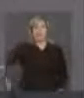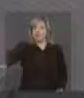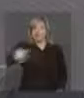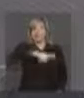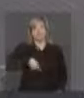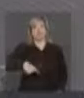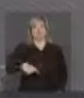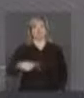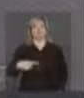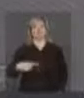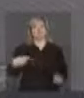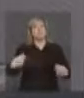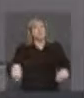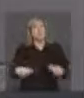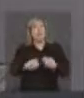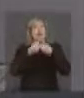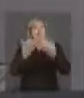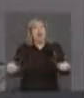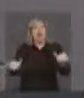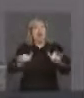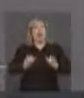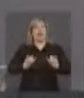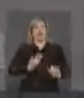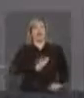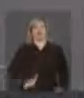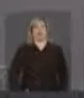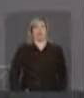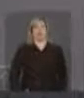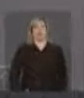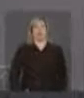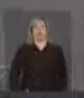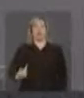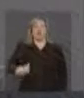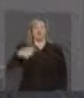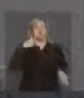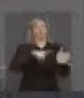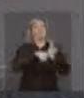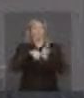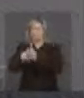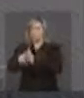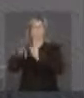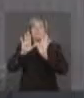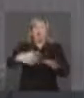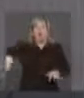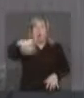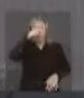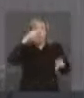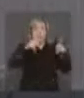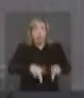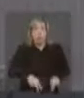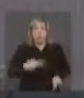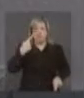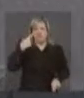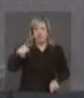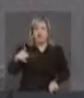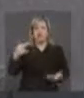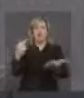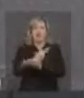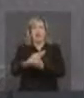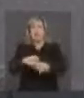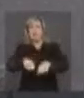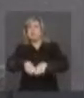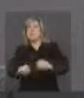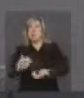gente só vai saber se a nossa população for capaz de nos dizer se o